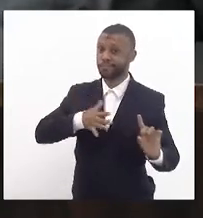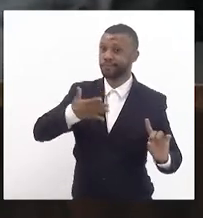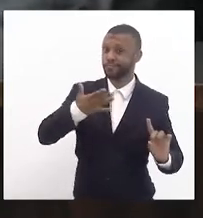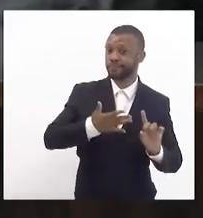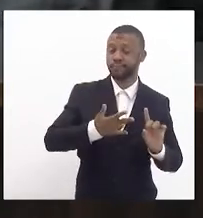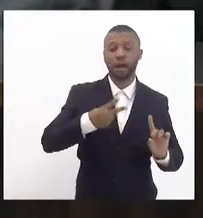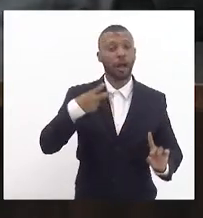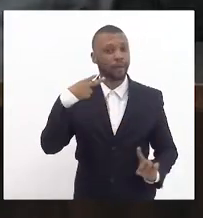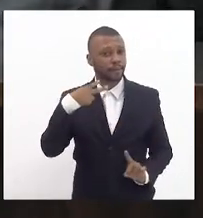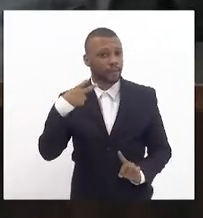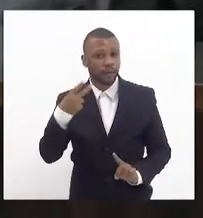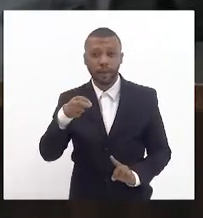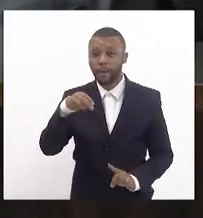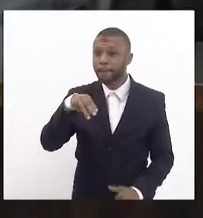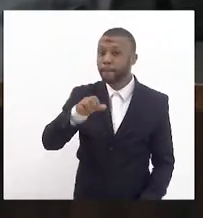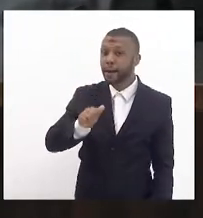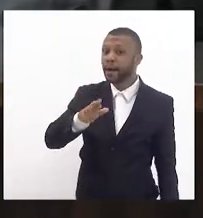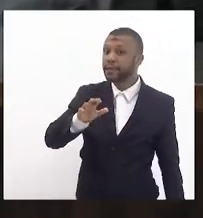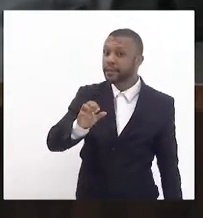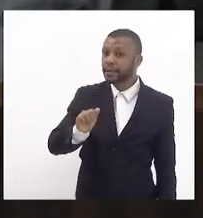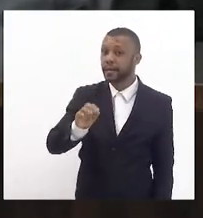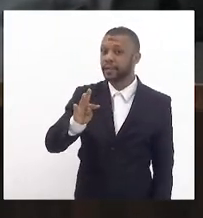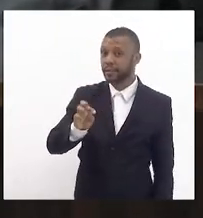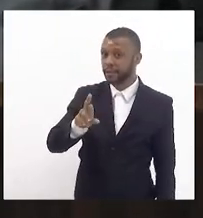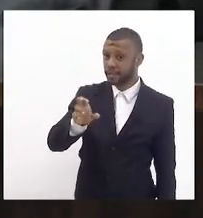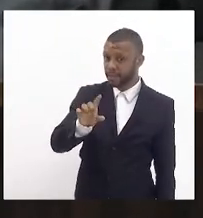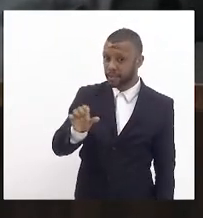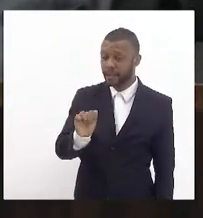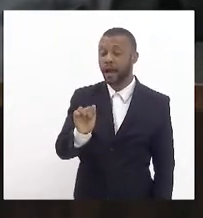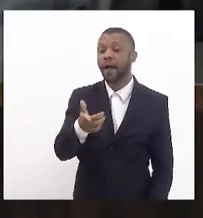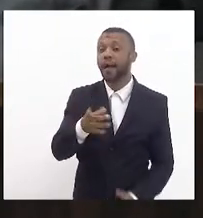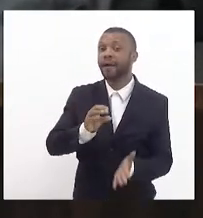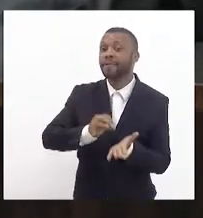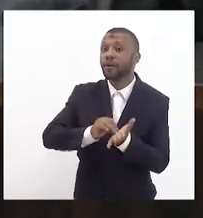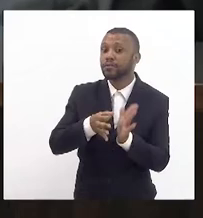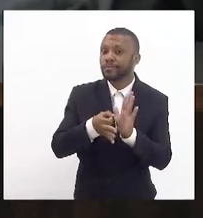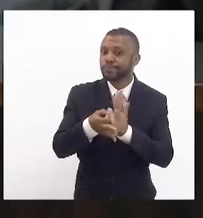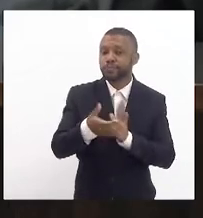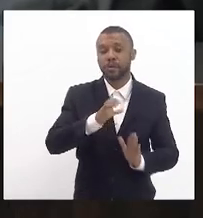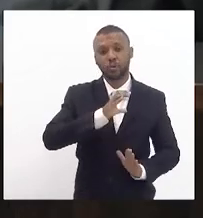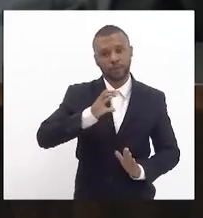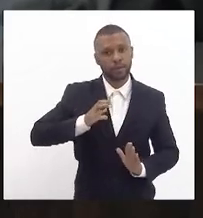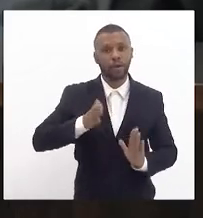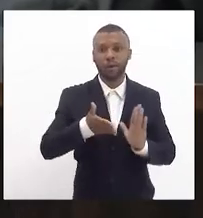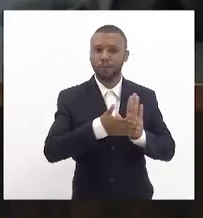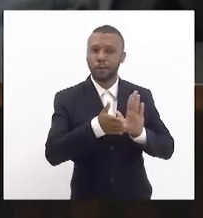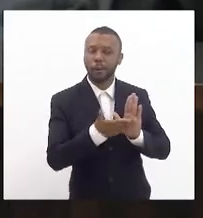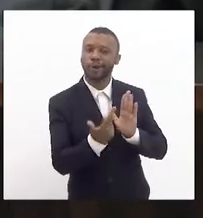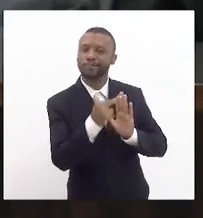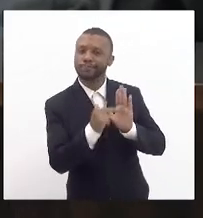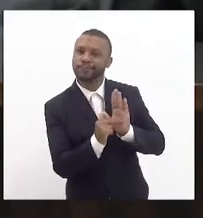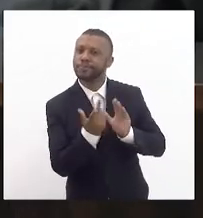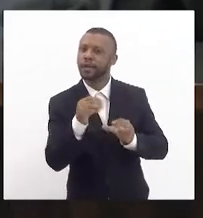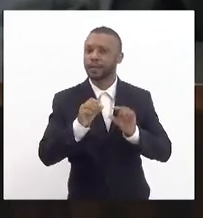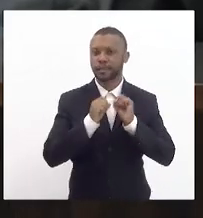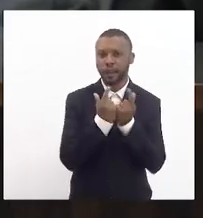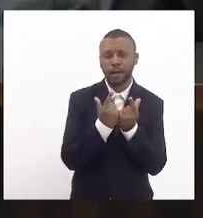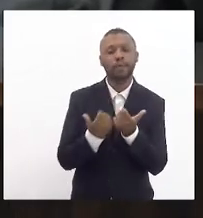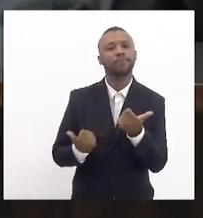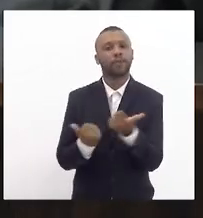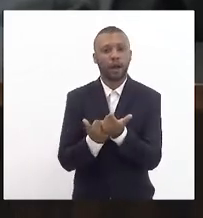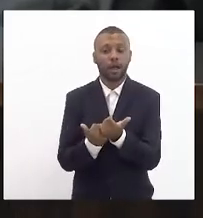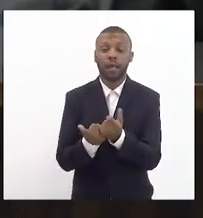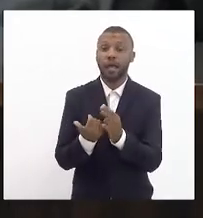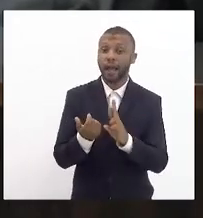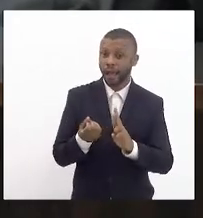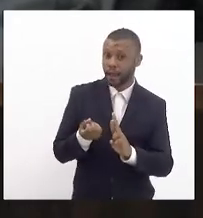vereadora Maria Tereza Berg. Parecer da Comissão de Normas Internas e Proposição Externa. Favorável, relator deputado Rodrigo